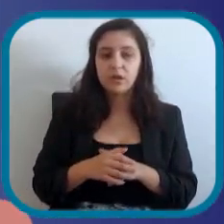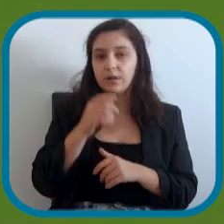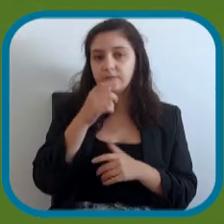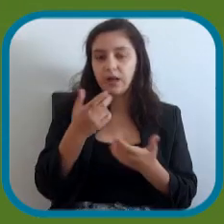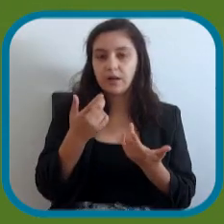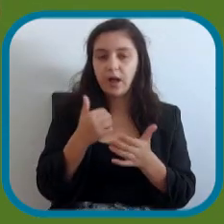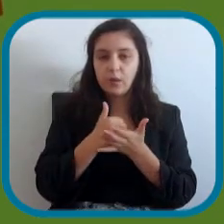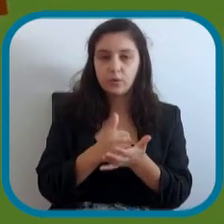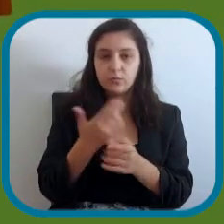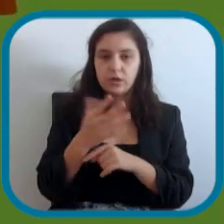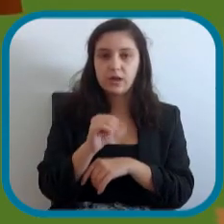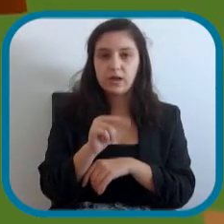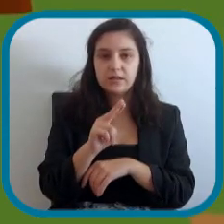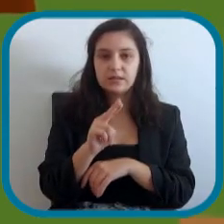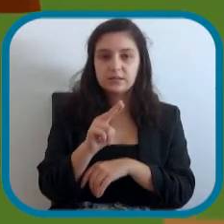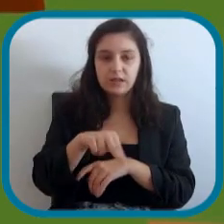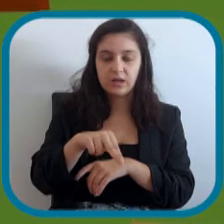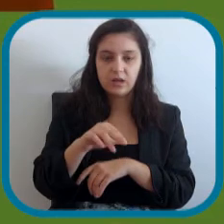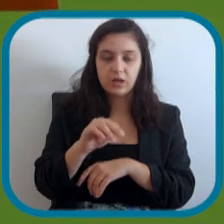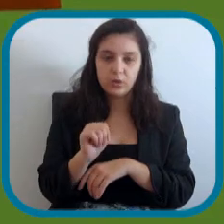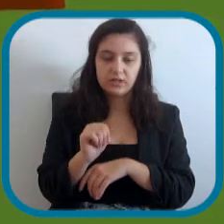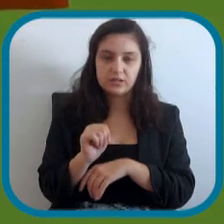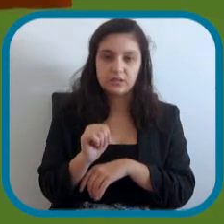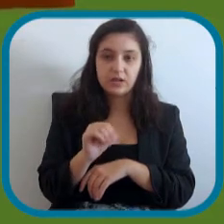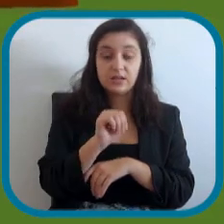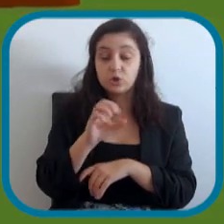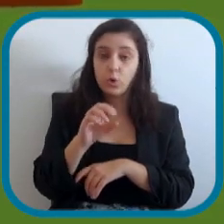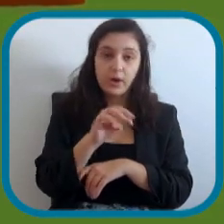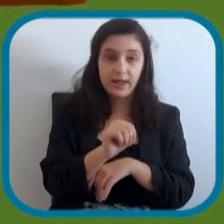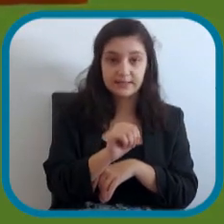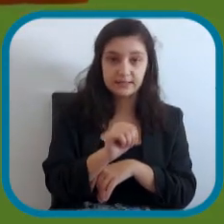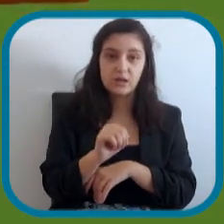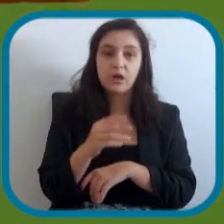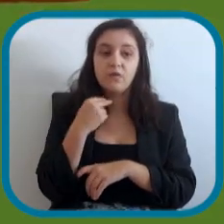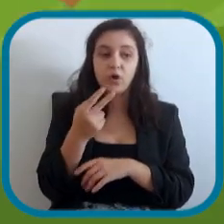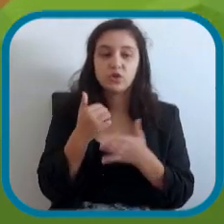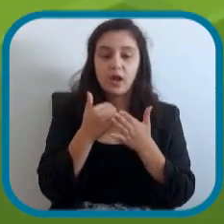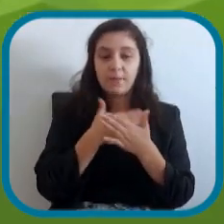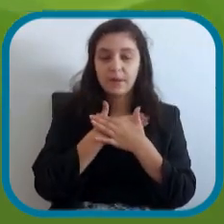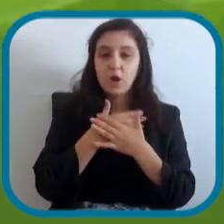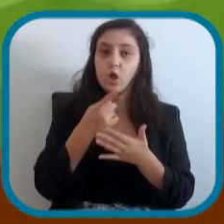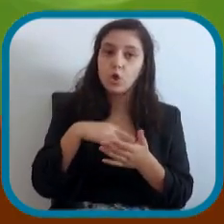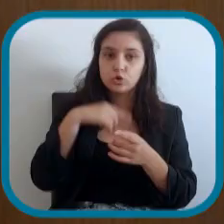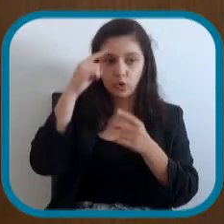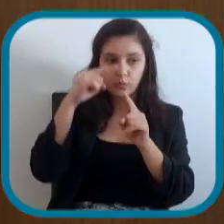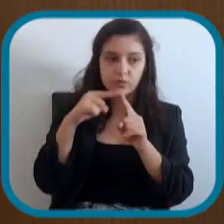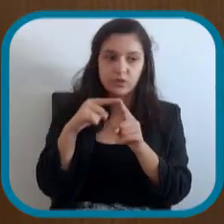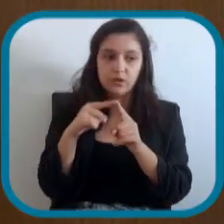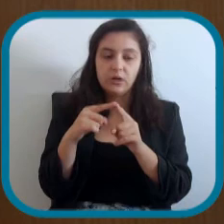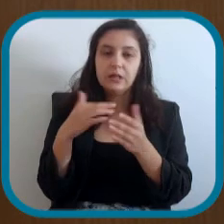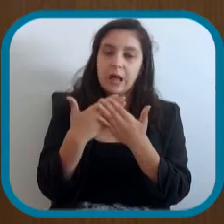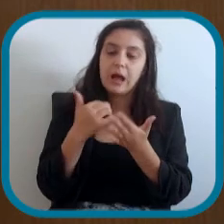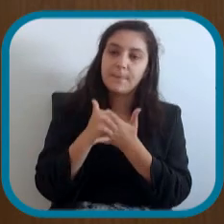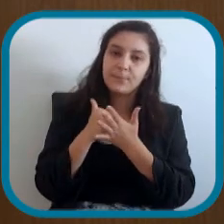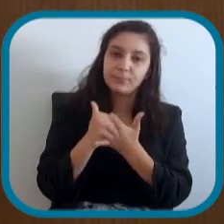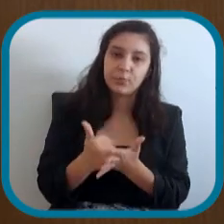bicicleta. Conversar com linhas de apoio, como a SOS Voz Amiga, pode ainda ser uma grande ajuda. Nós servimos